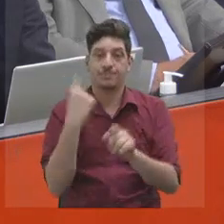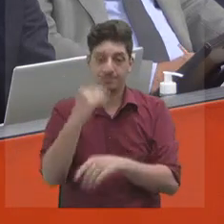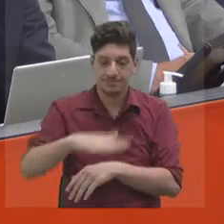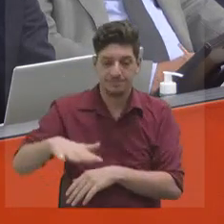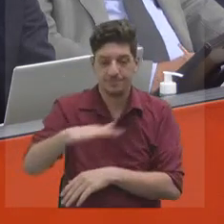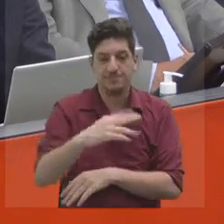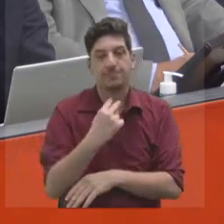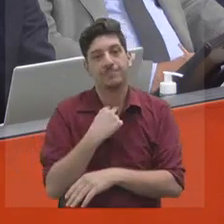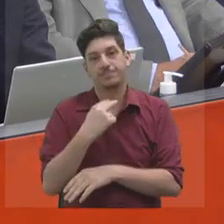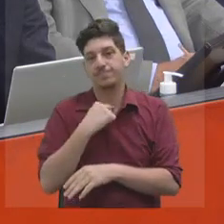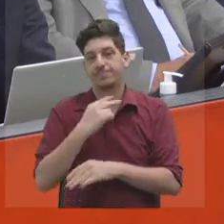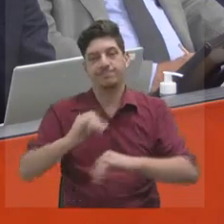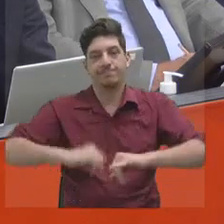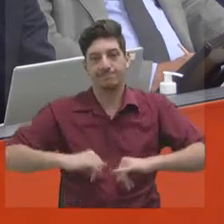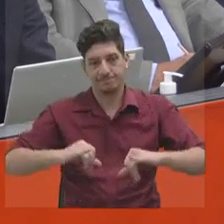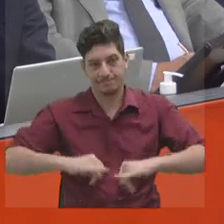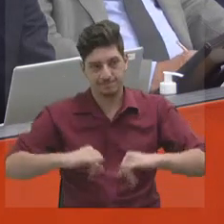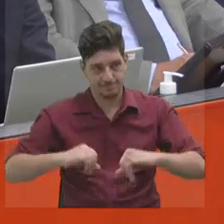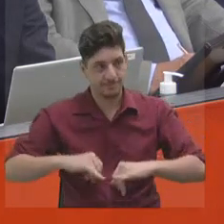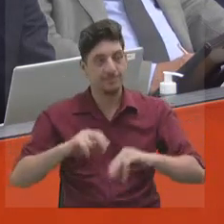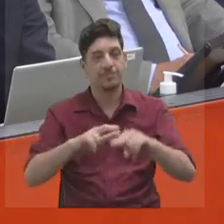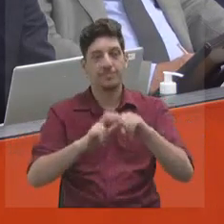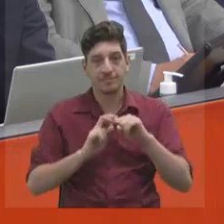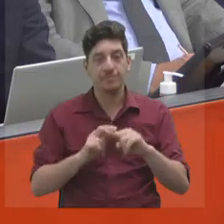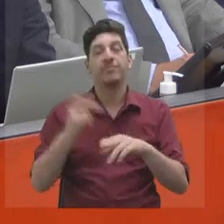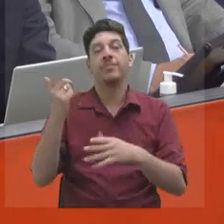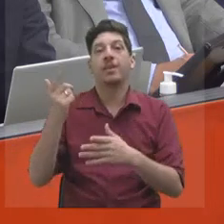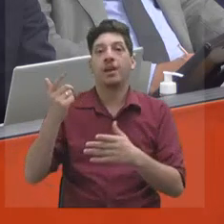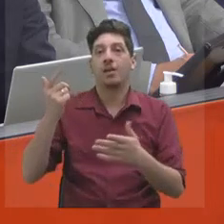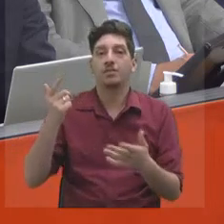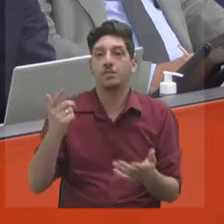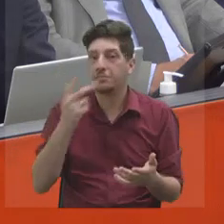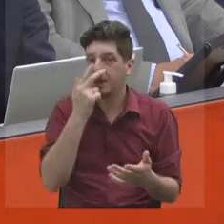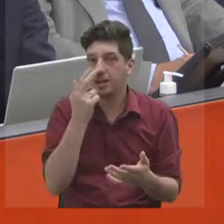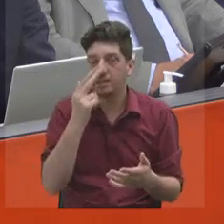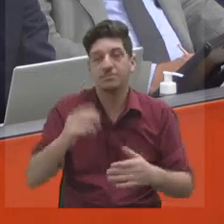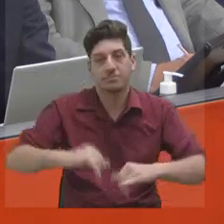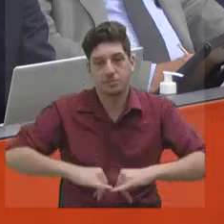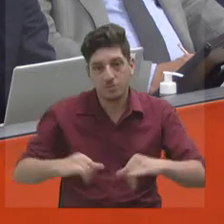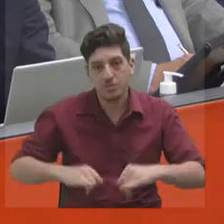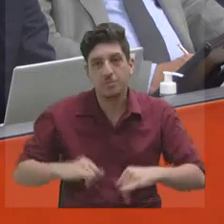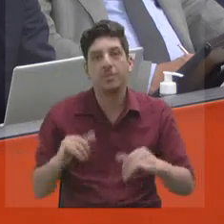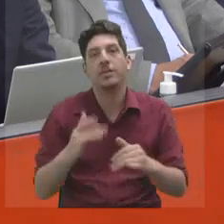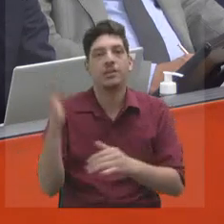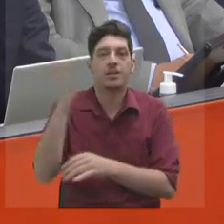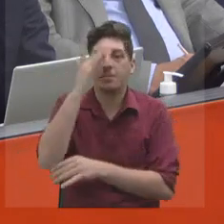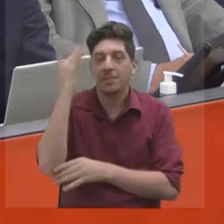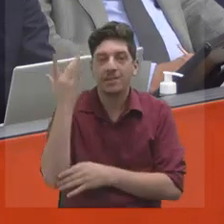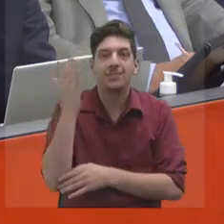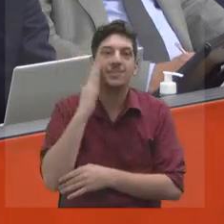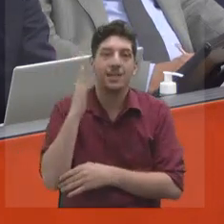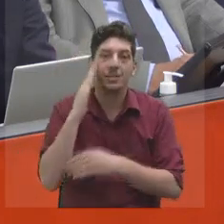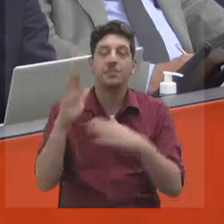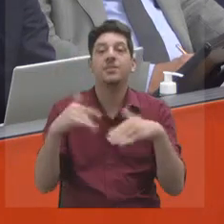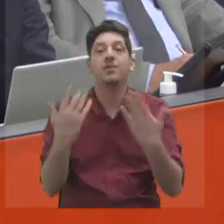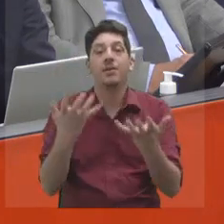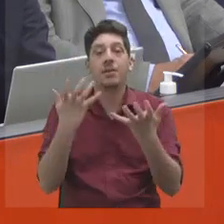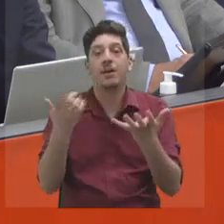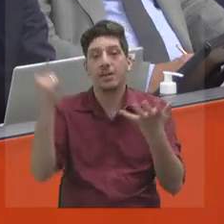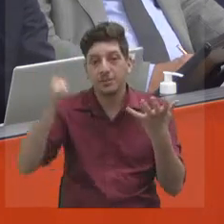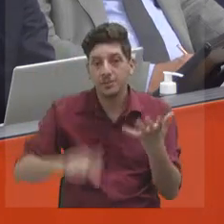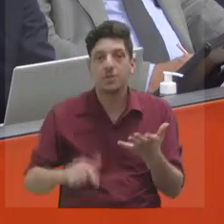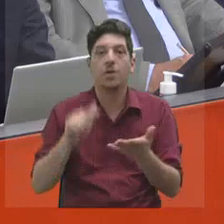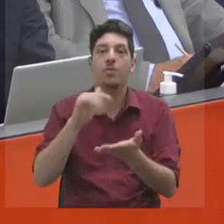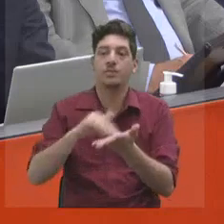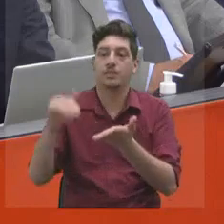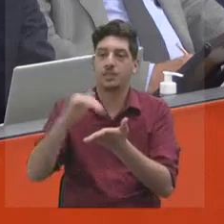vez pagar o pato levando mais esta penalidade para o bolso do cidadão portanto eu gostaria mais uma vez secretário de